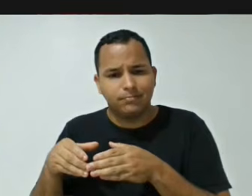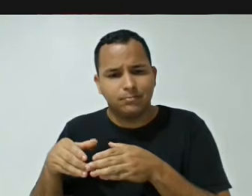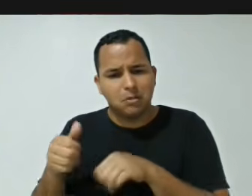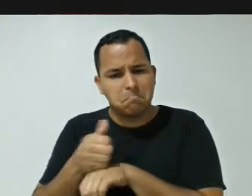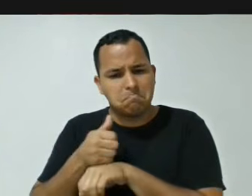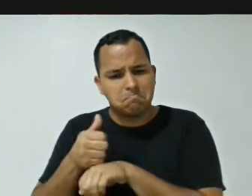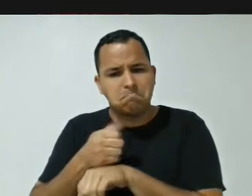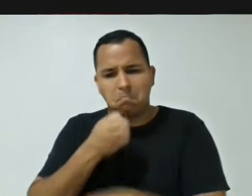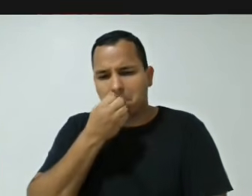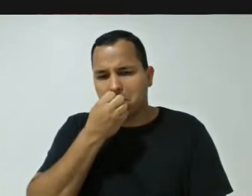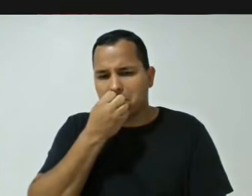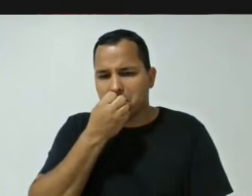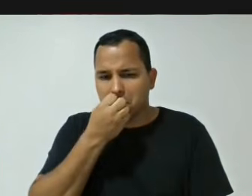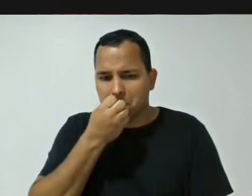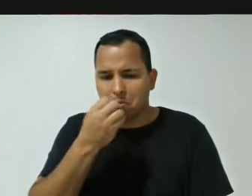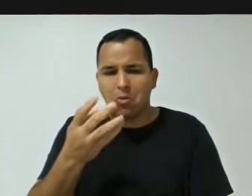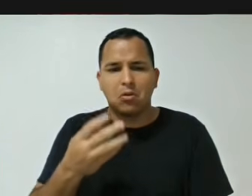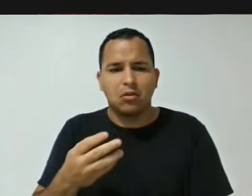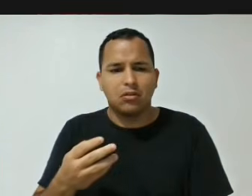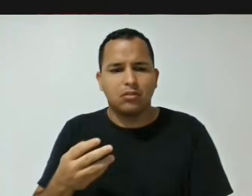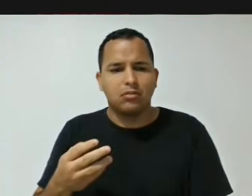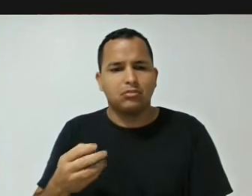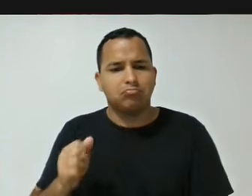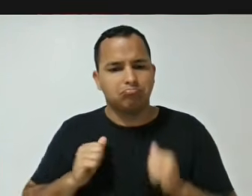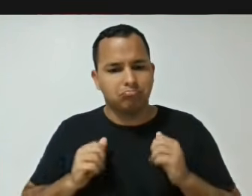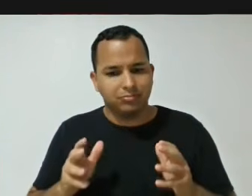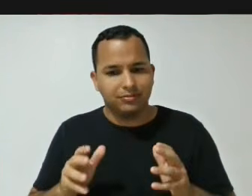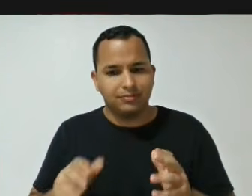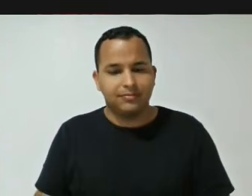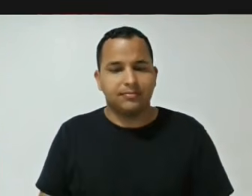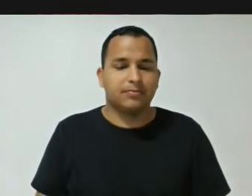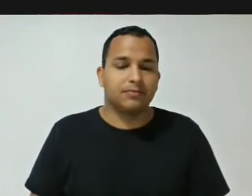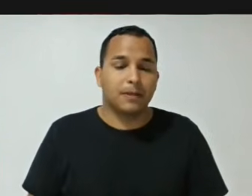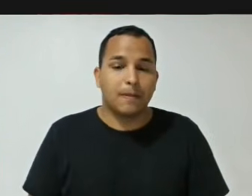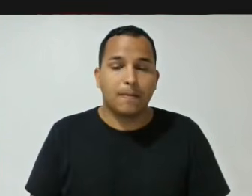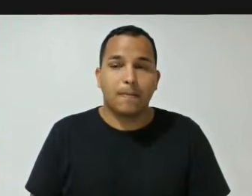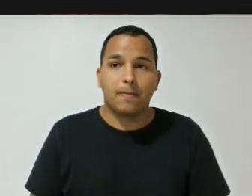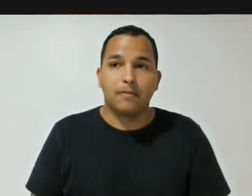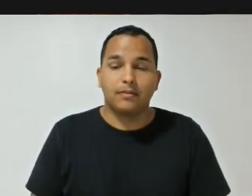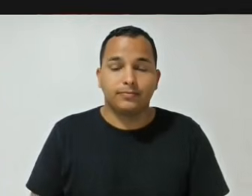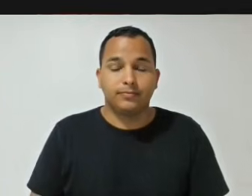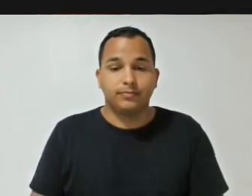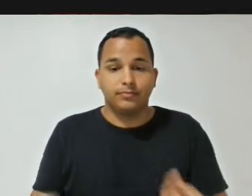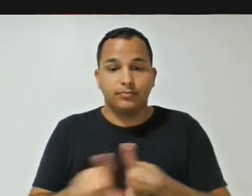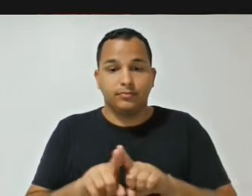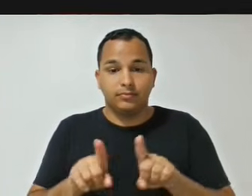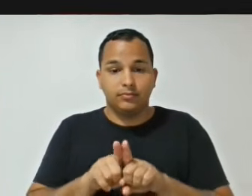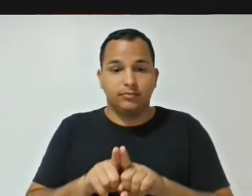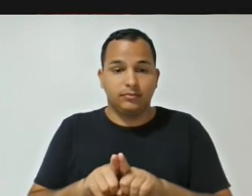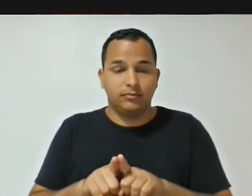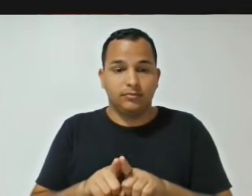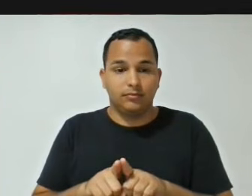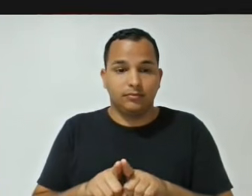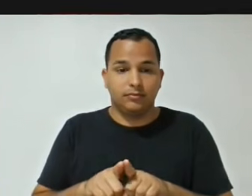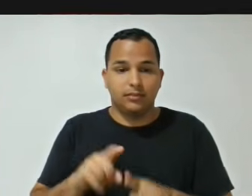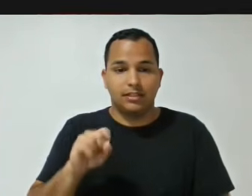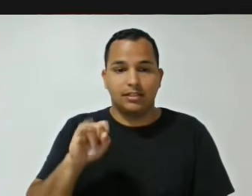sabe? Inventiva e disposta. O Levindo, a